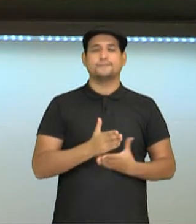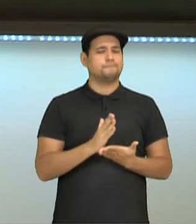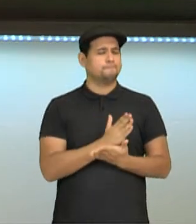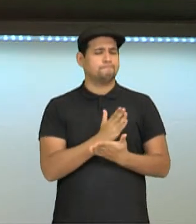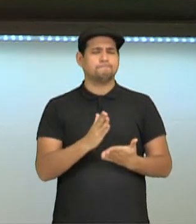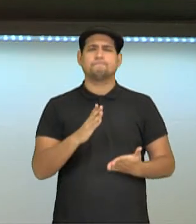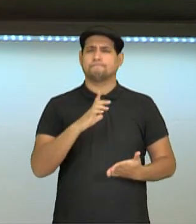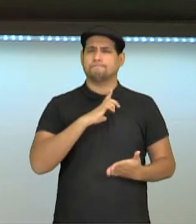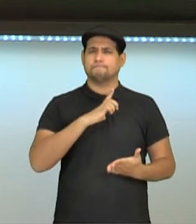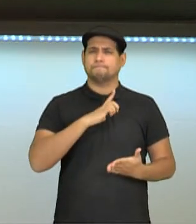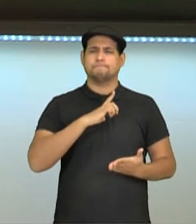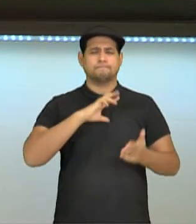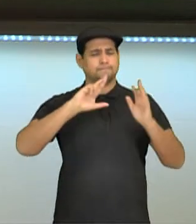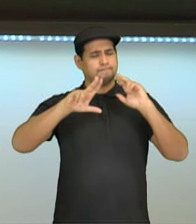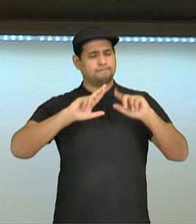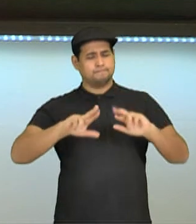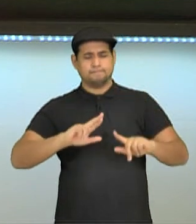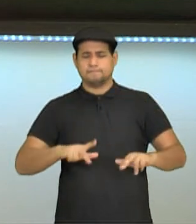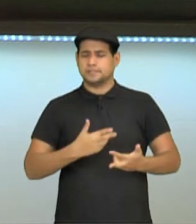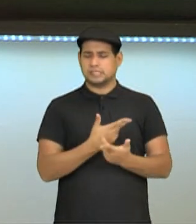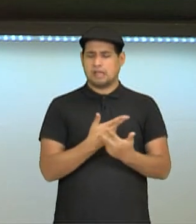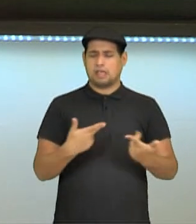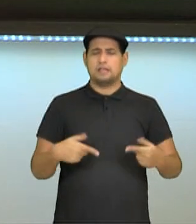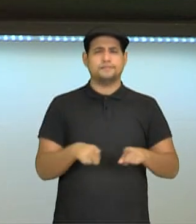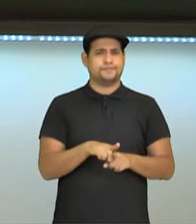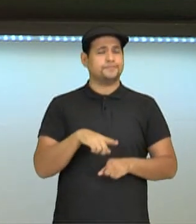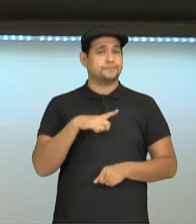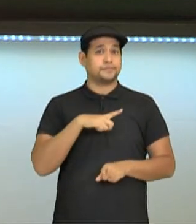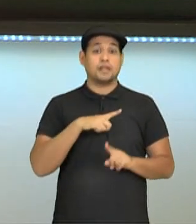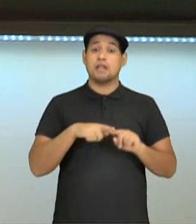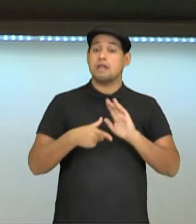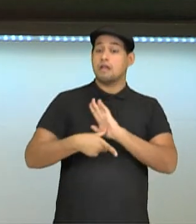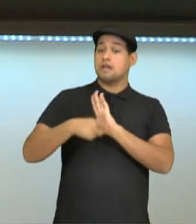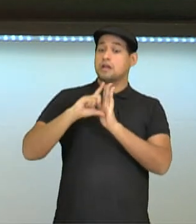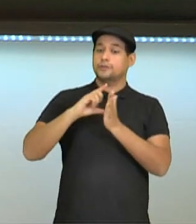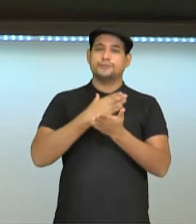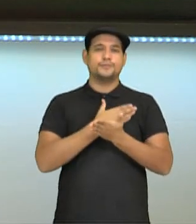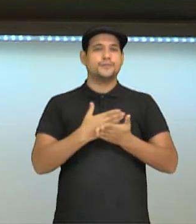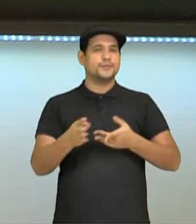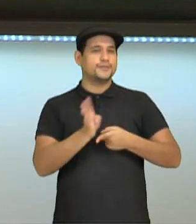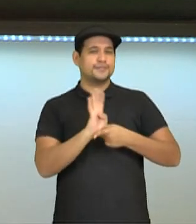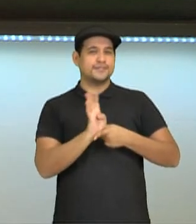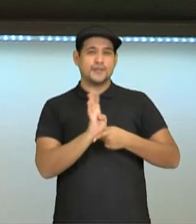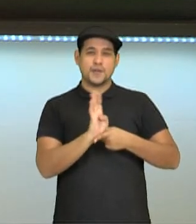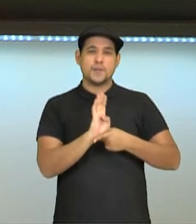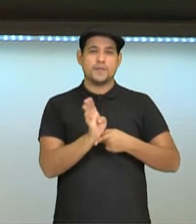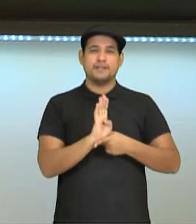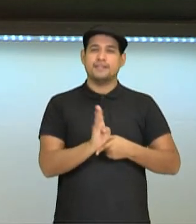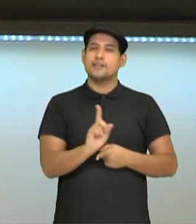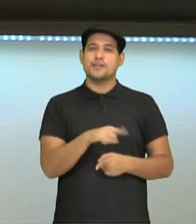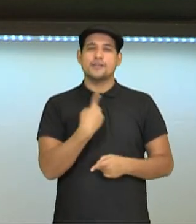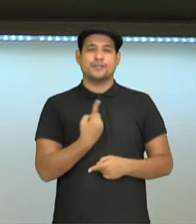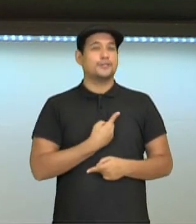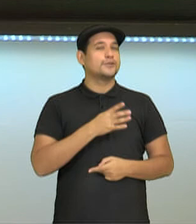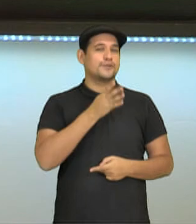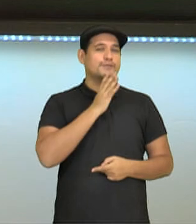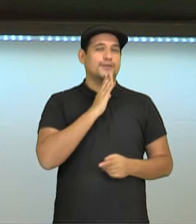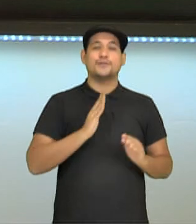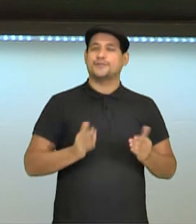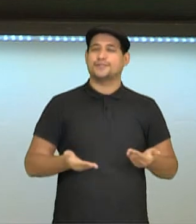né, existiram muitos outros, né, que antecederam o cinema tal qual ele